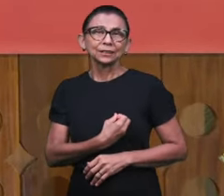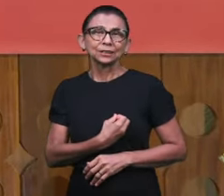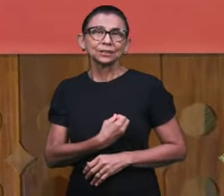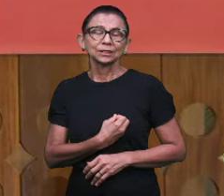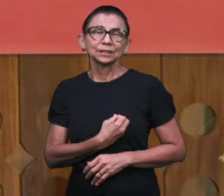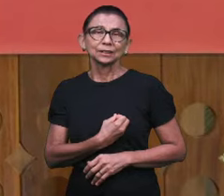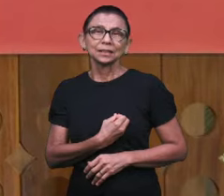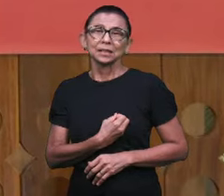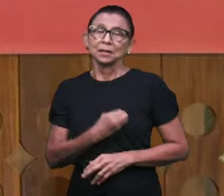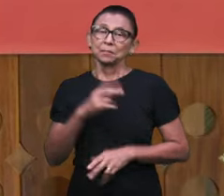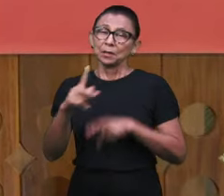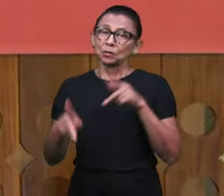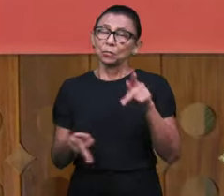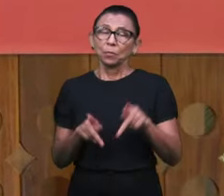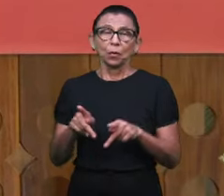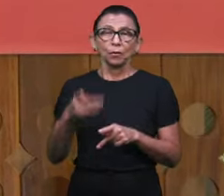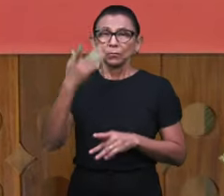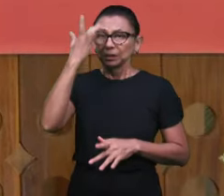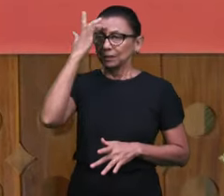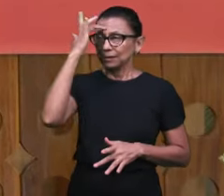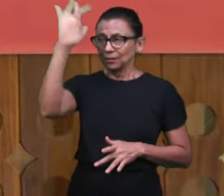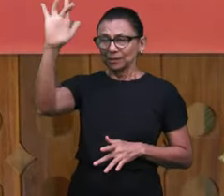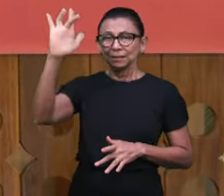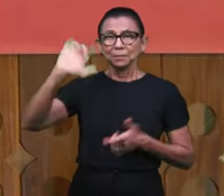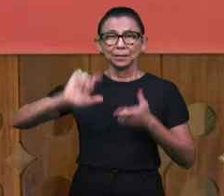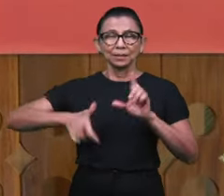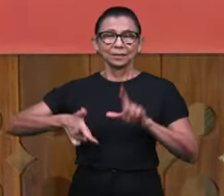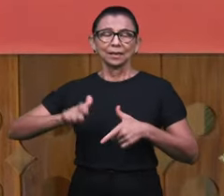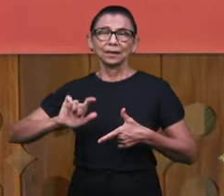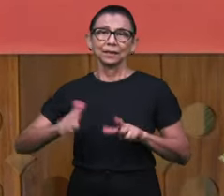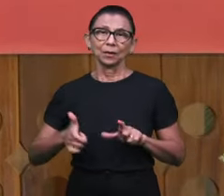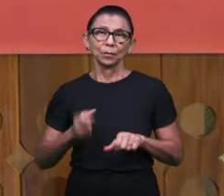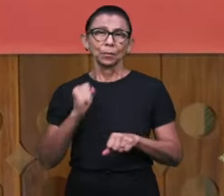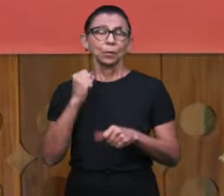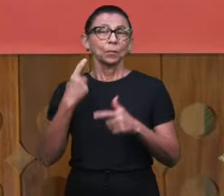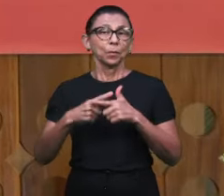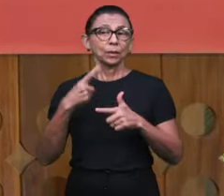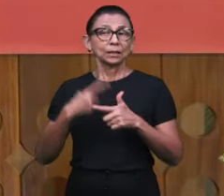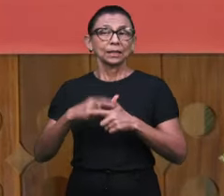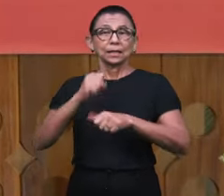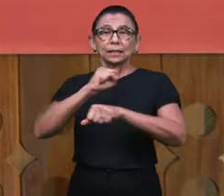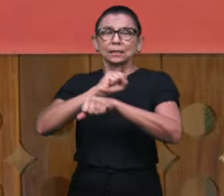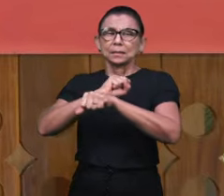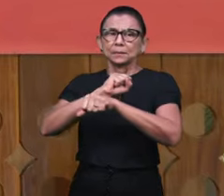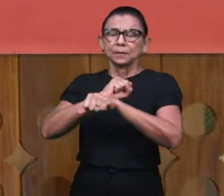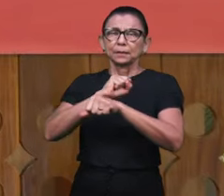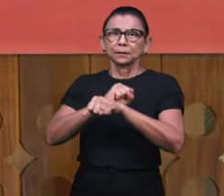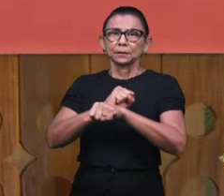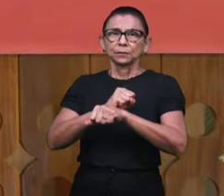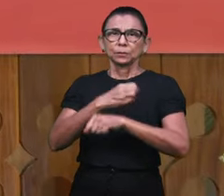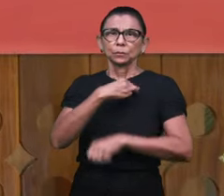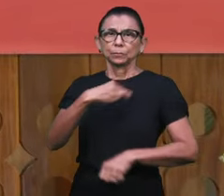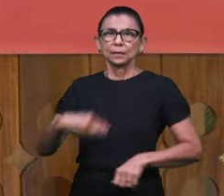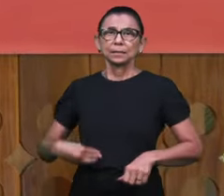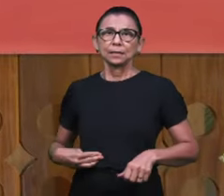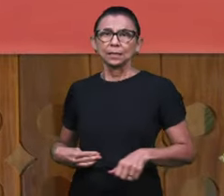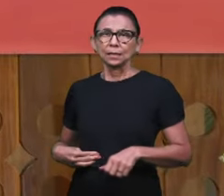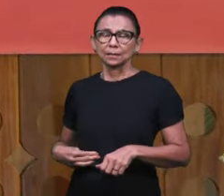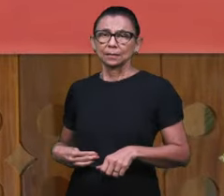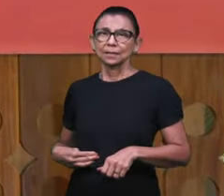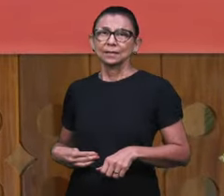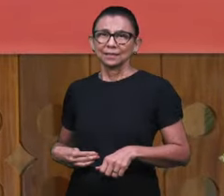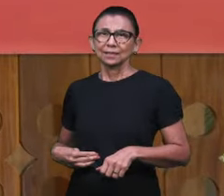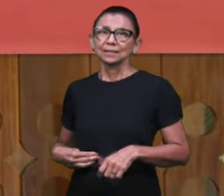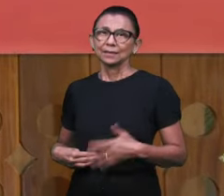estavam esperando o Messias, que eles mataram. Então acabou, o cordeiro estava morto para eles, não tinha